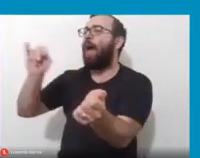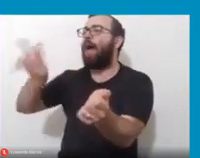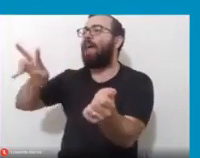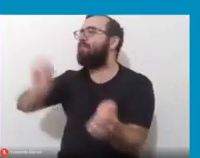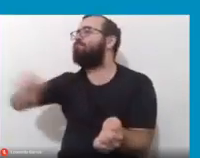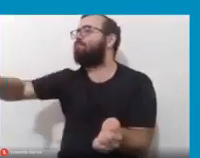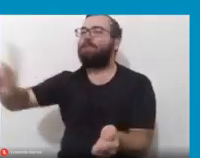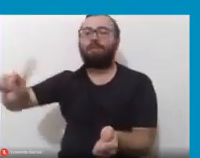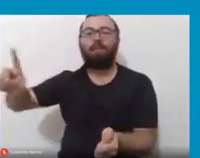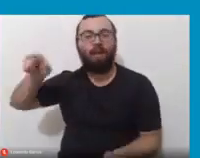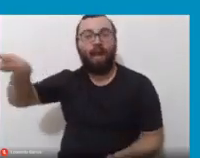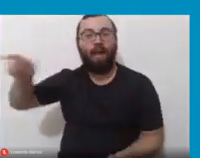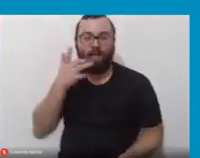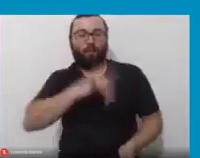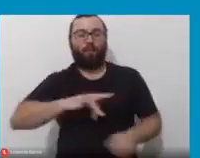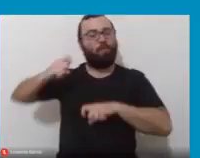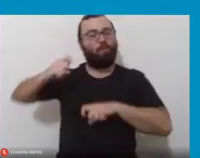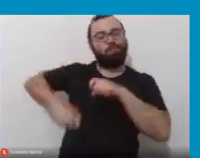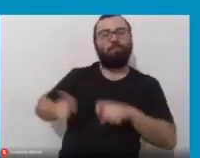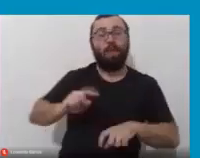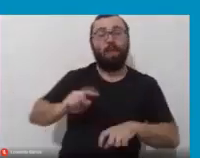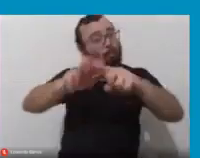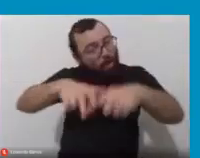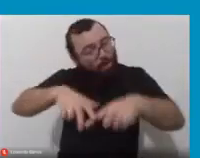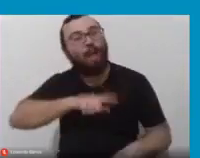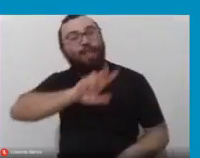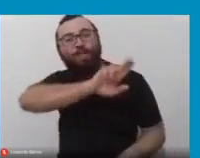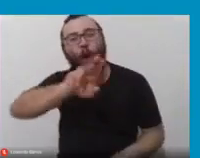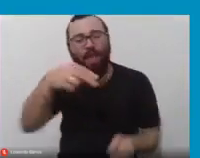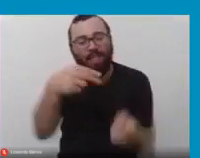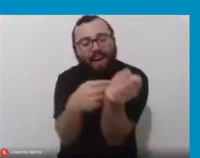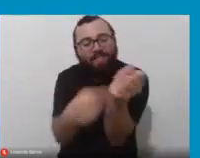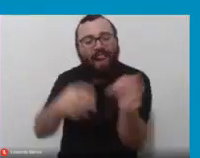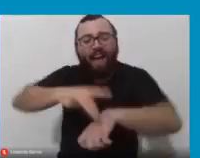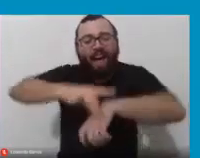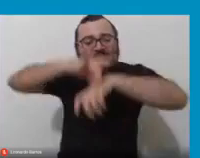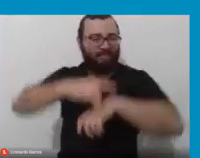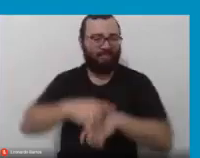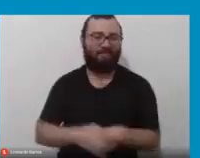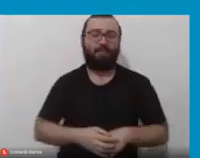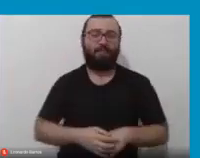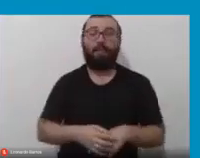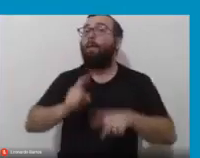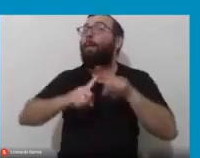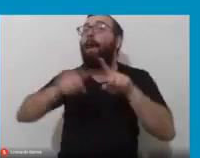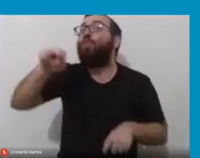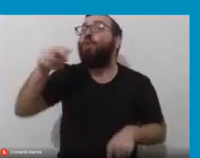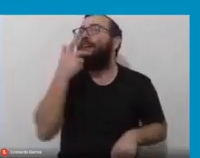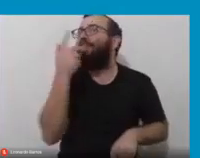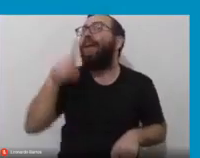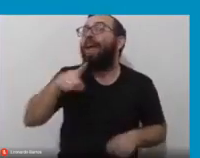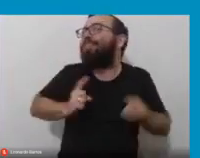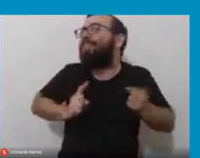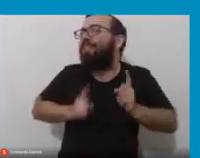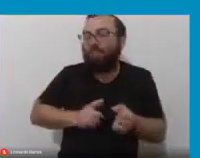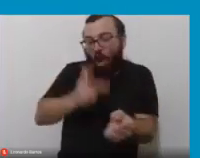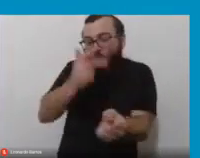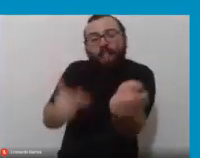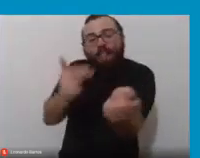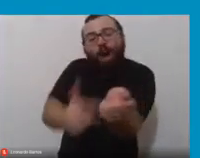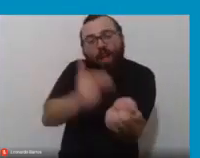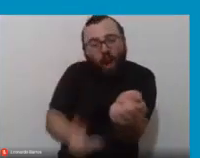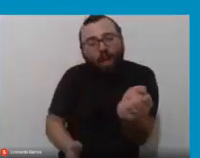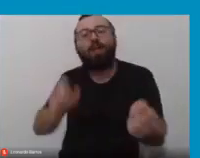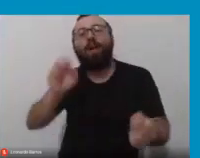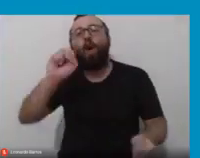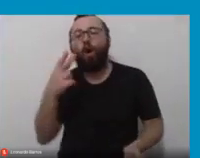para o policial. Por isso o termo navalha na carne. Mas quando foi representado, não se falou que foram as travestis que viviam cortando o pulso ou